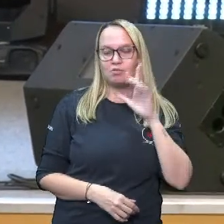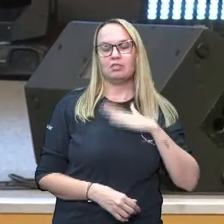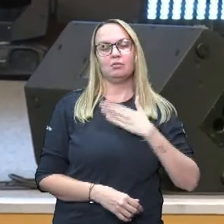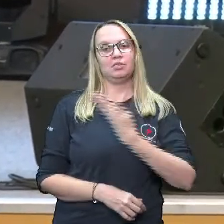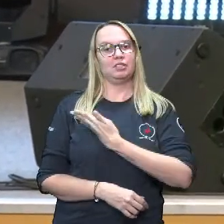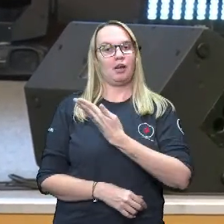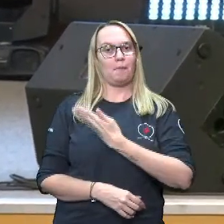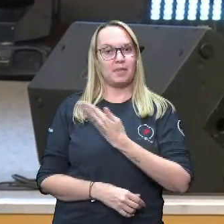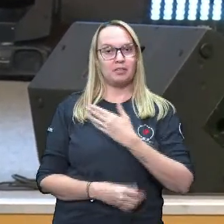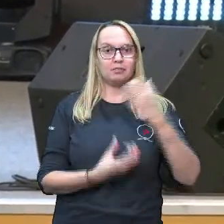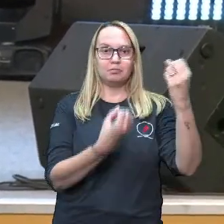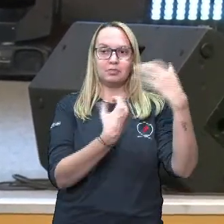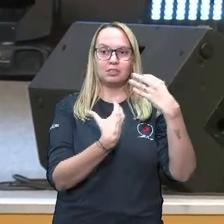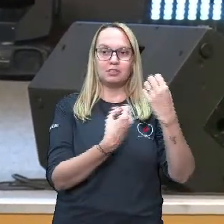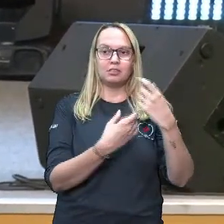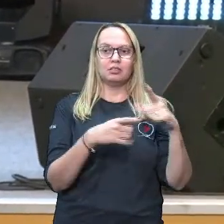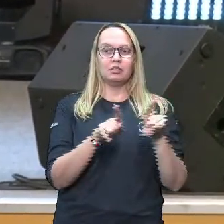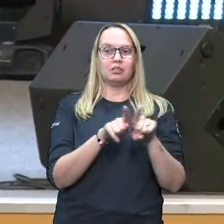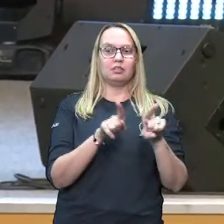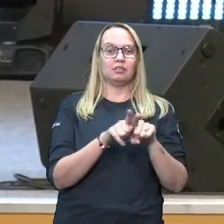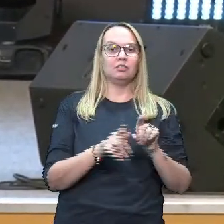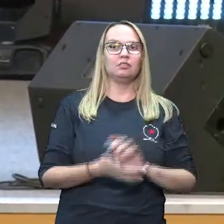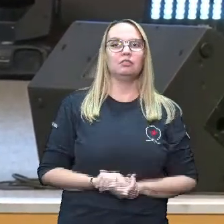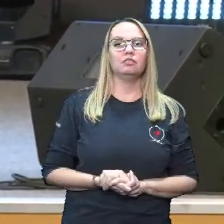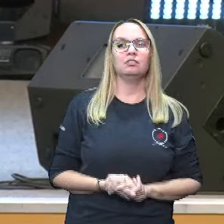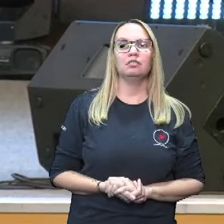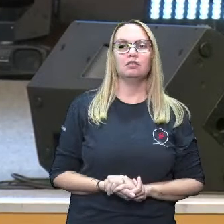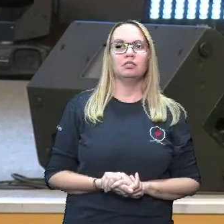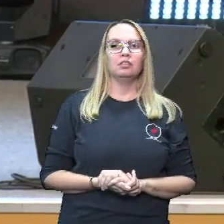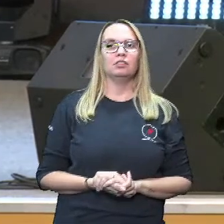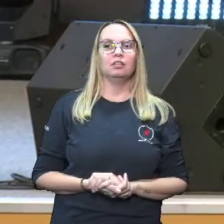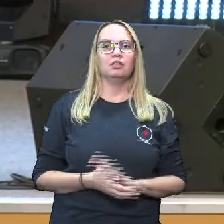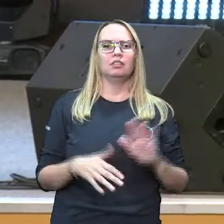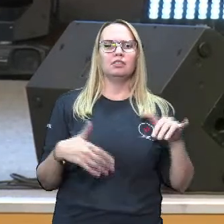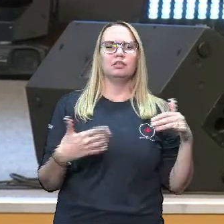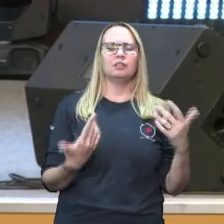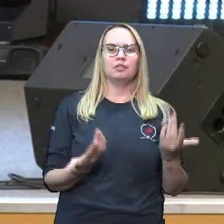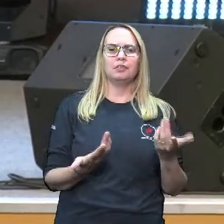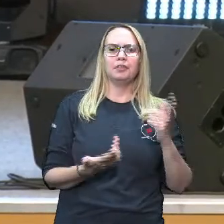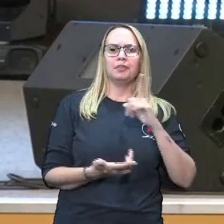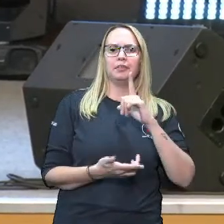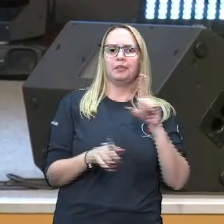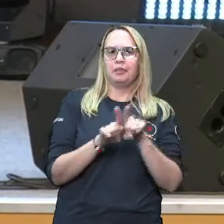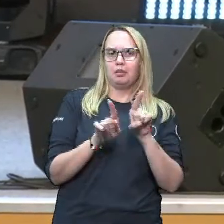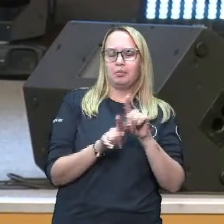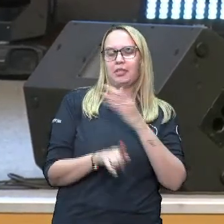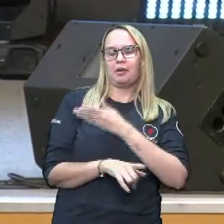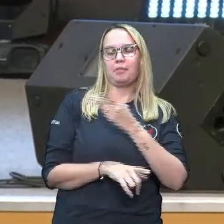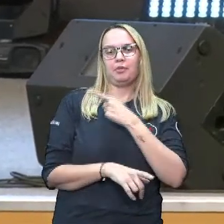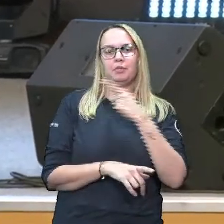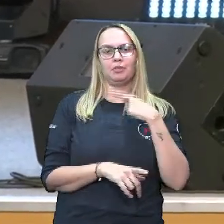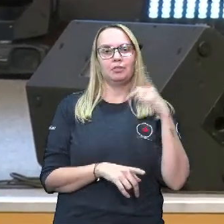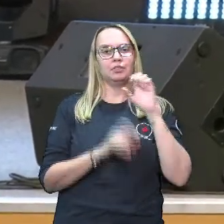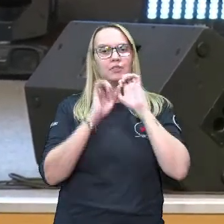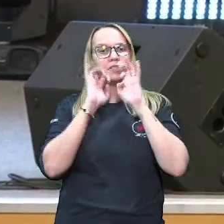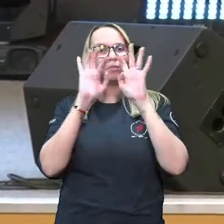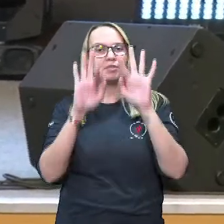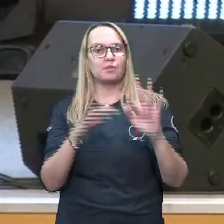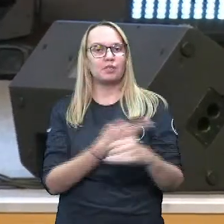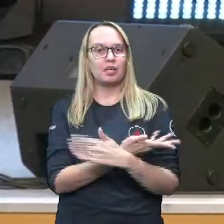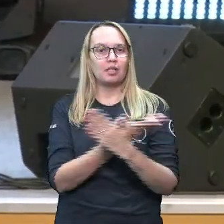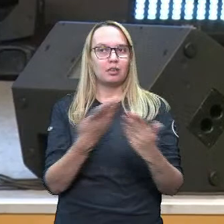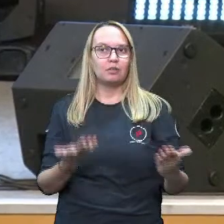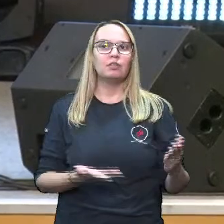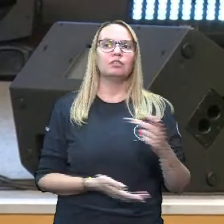e mentores que nos ajudam nessa caminhada. Também os meus amigos pastores que estão aqui, Deus abençoe poderosamente. Lília e